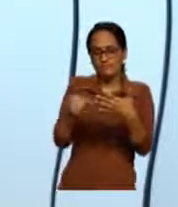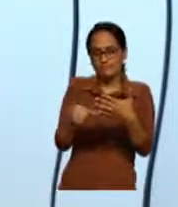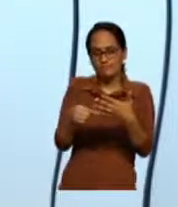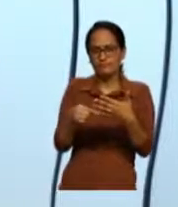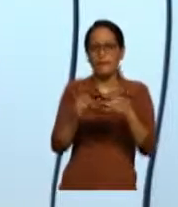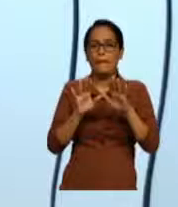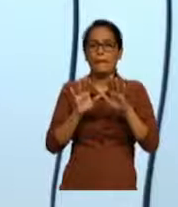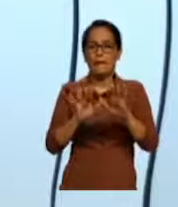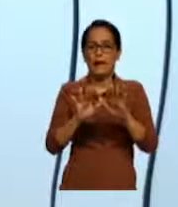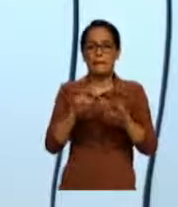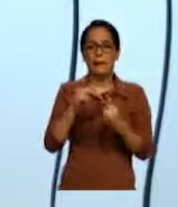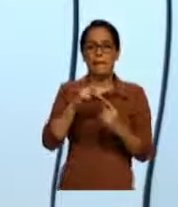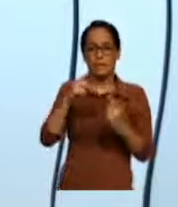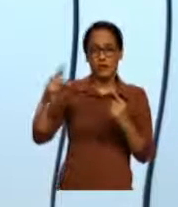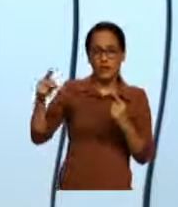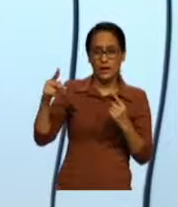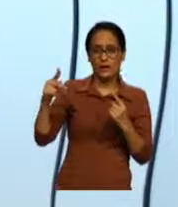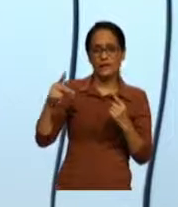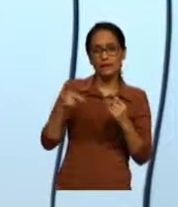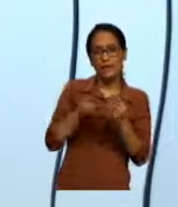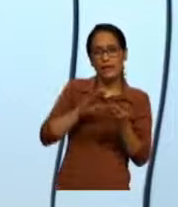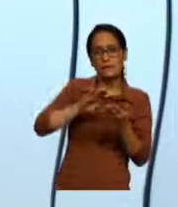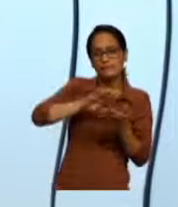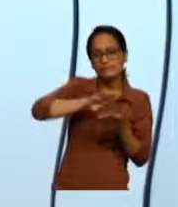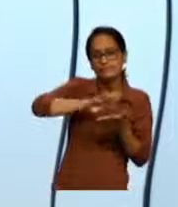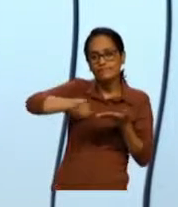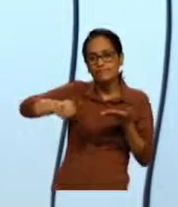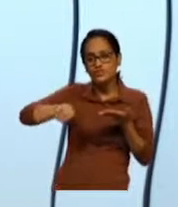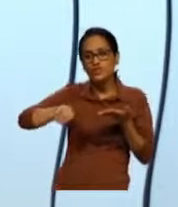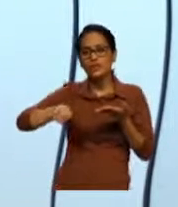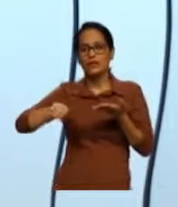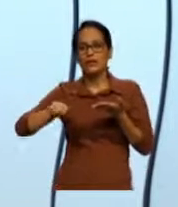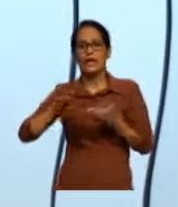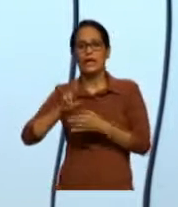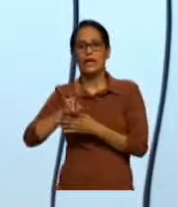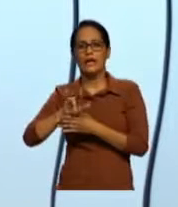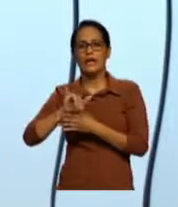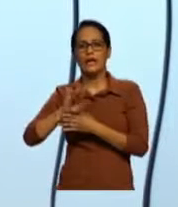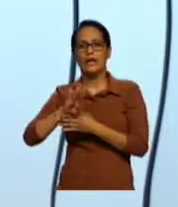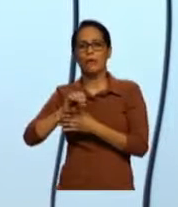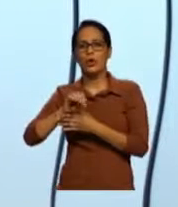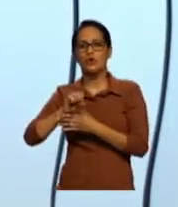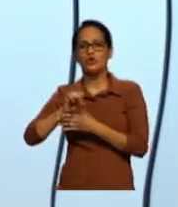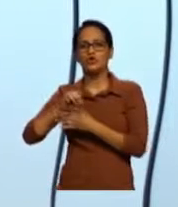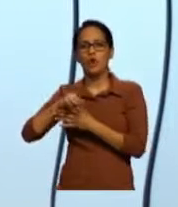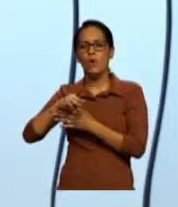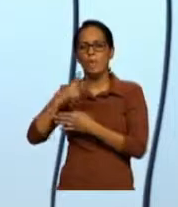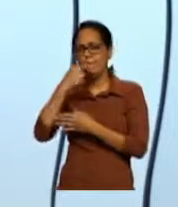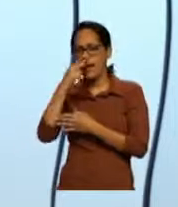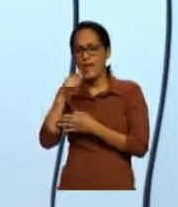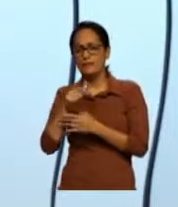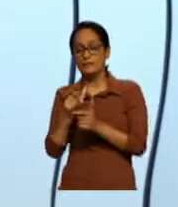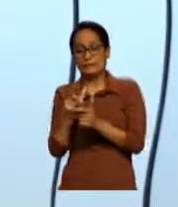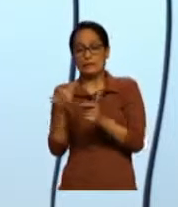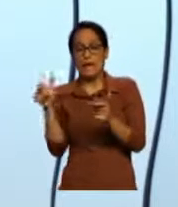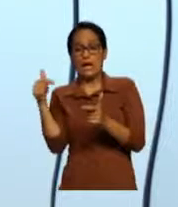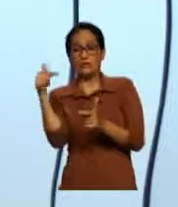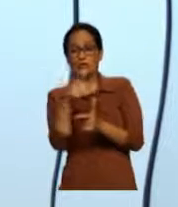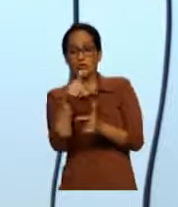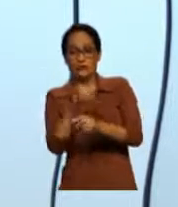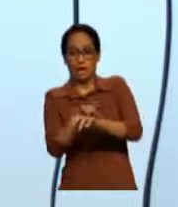essas proteínas, quando elas saem do ribossomo, elas são muito grandes. Então, o que vai acontecer? O RNA,